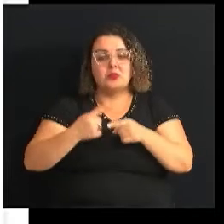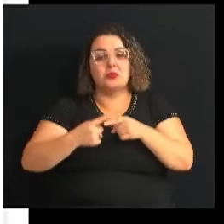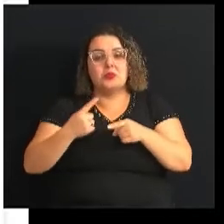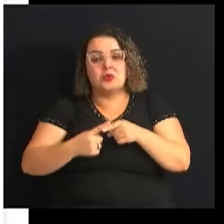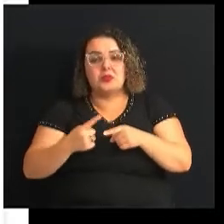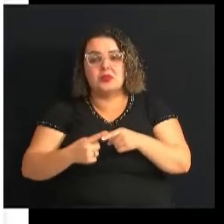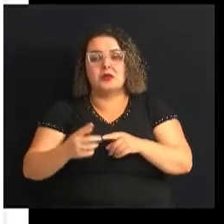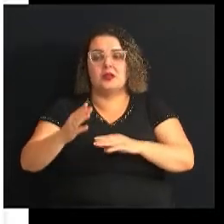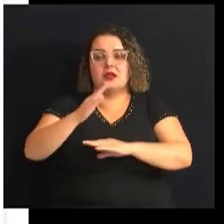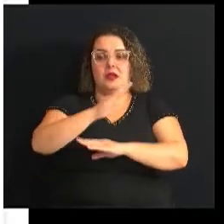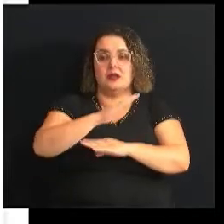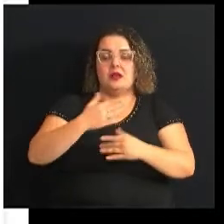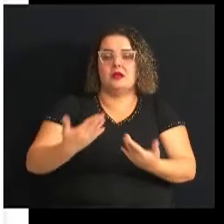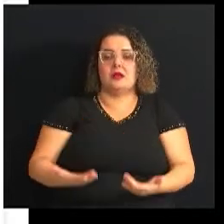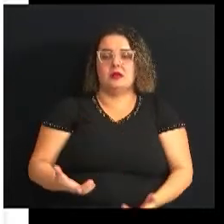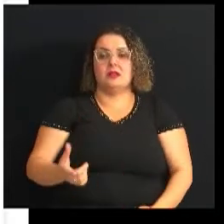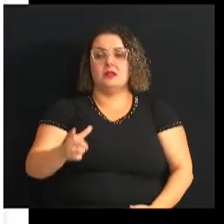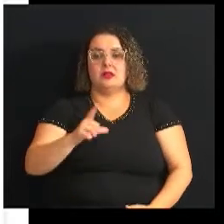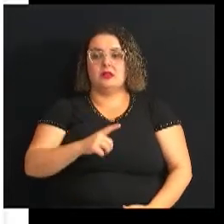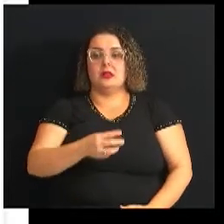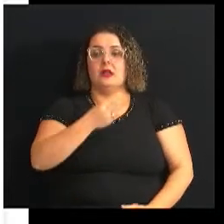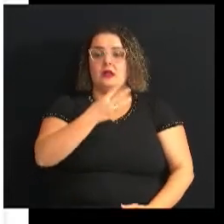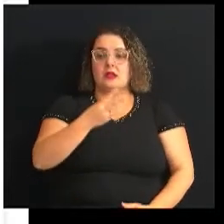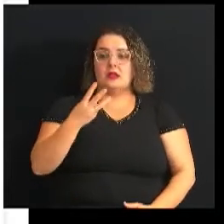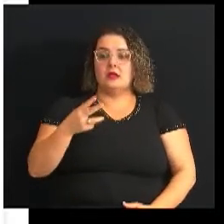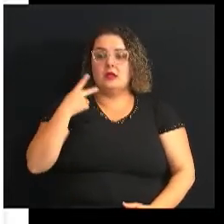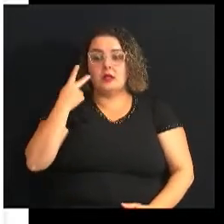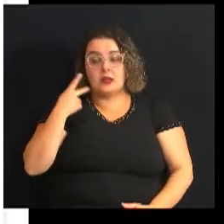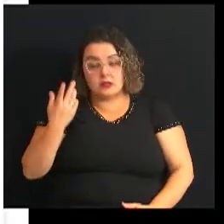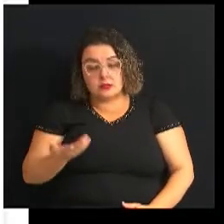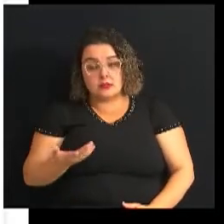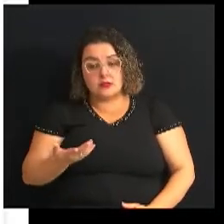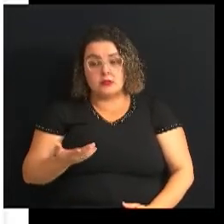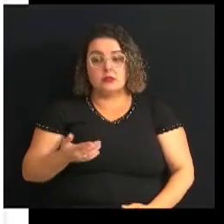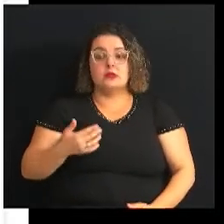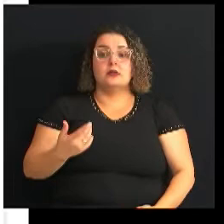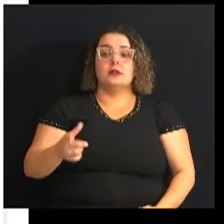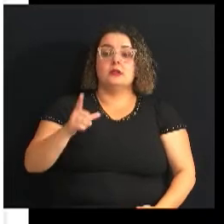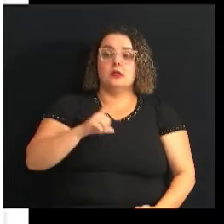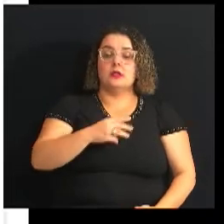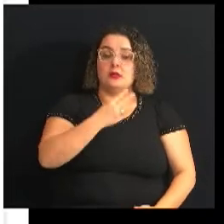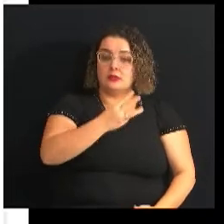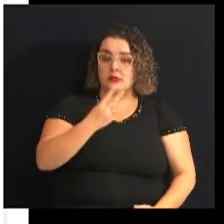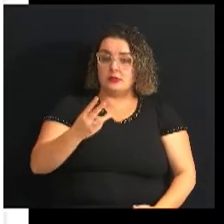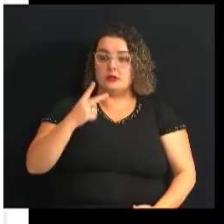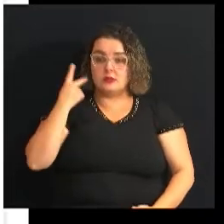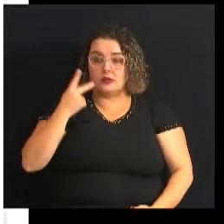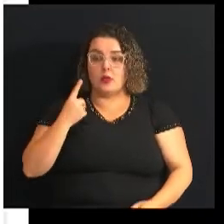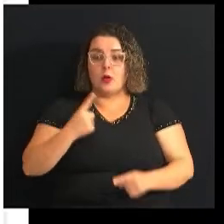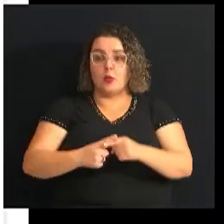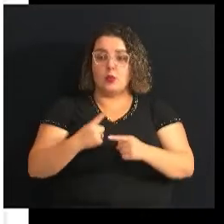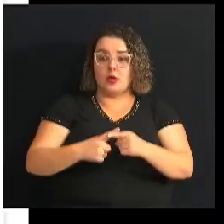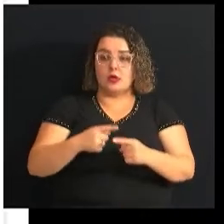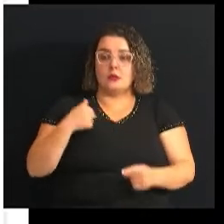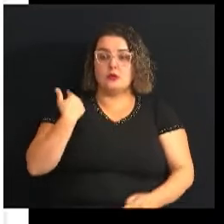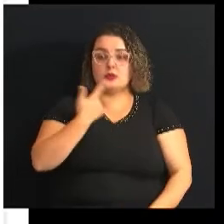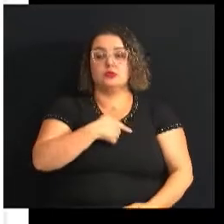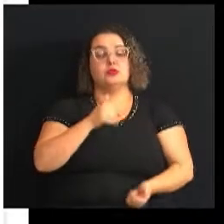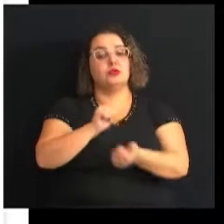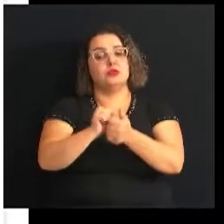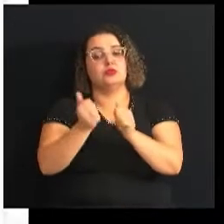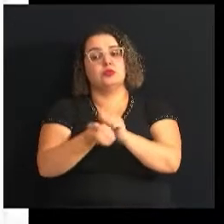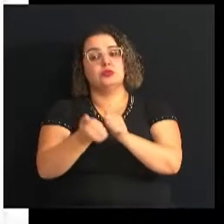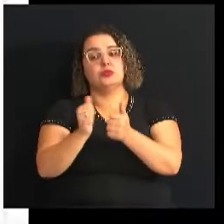Câmara de Campinas tem 33 vereadores. A gente tem 33 vereadores porque nós nos encaixamos, de acordo